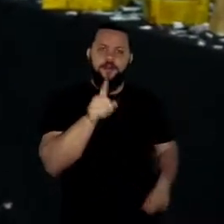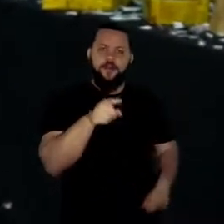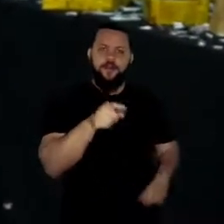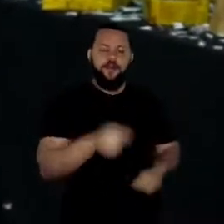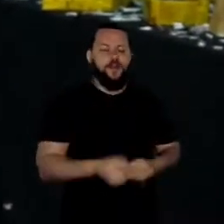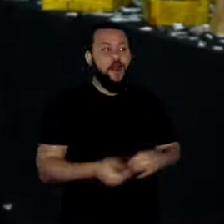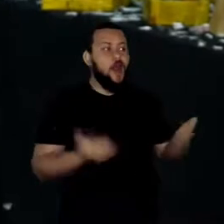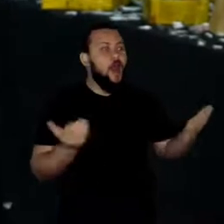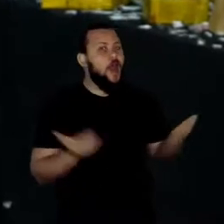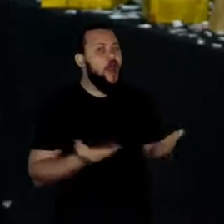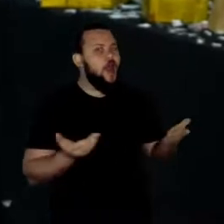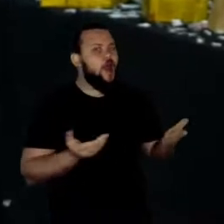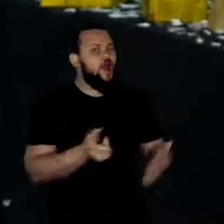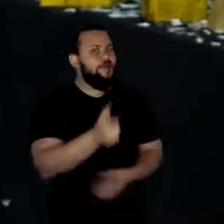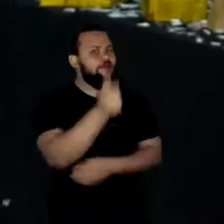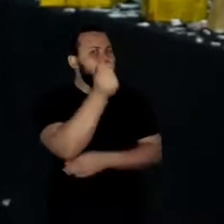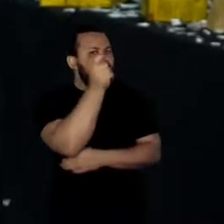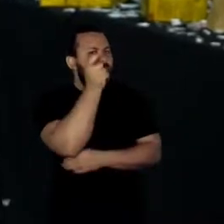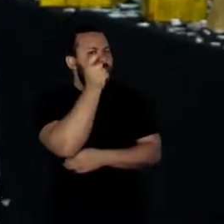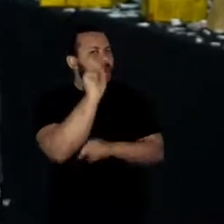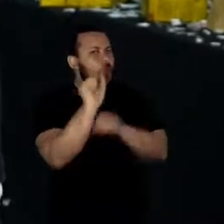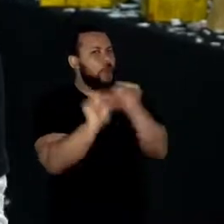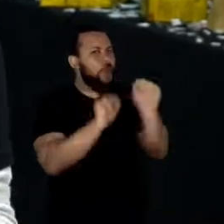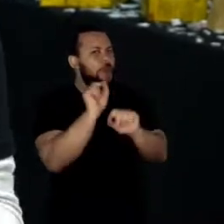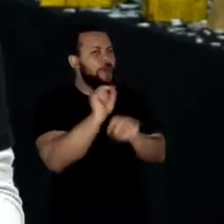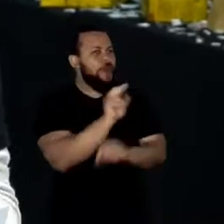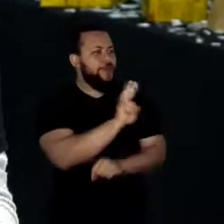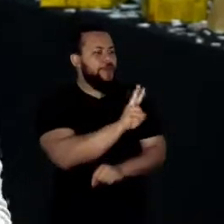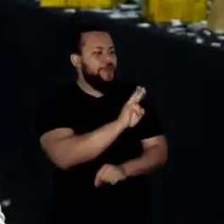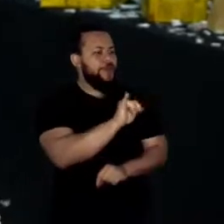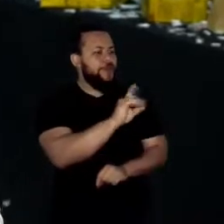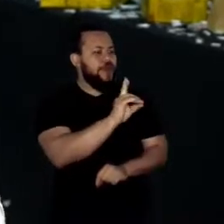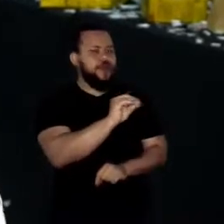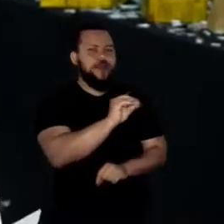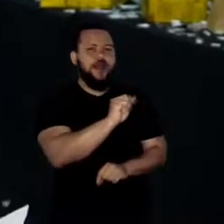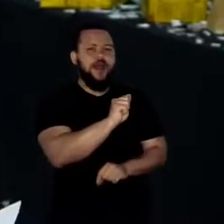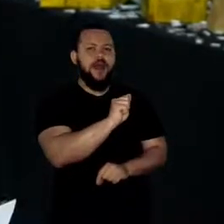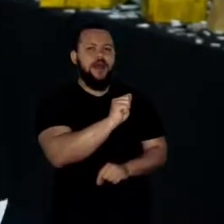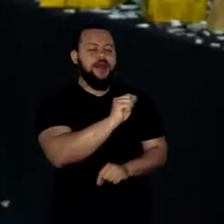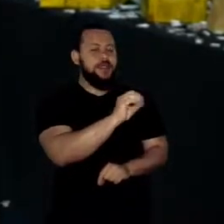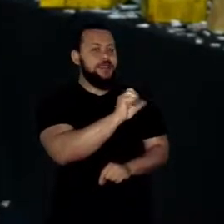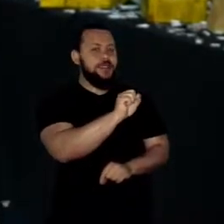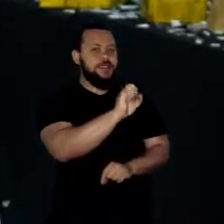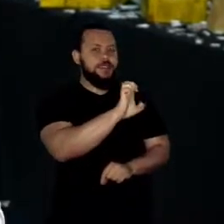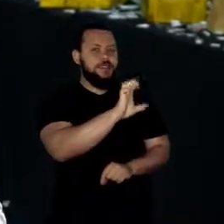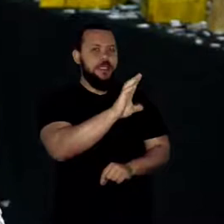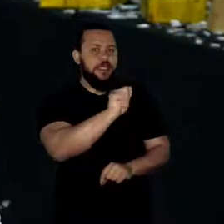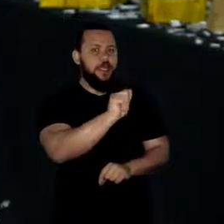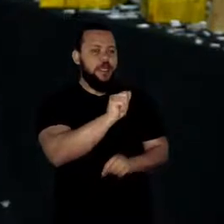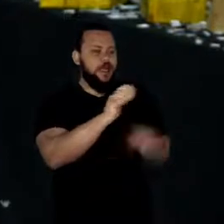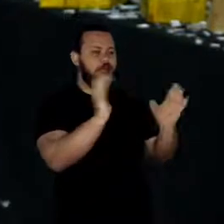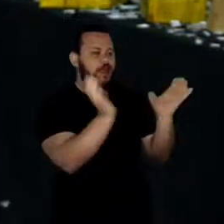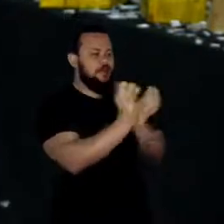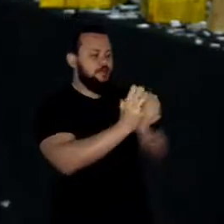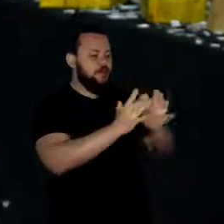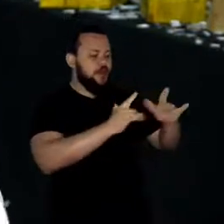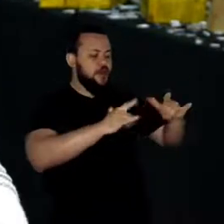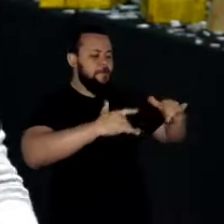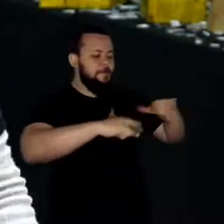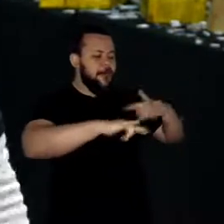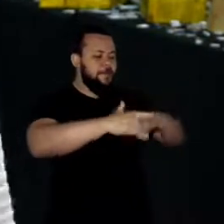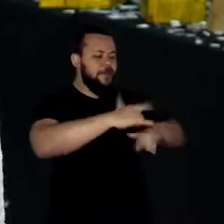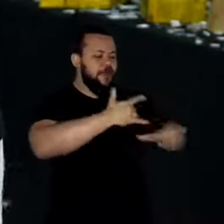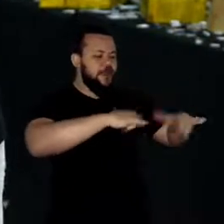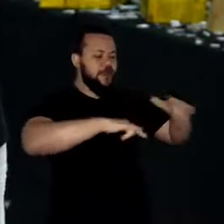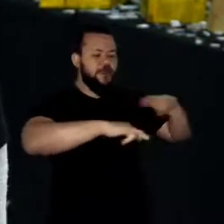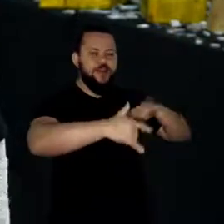nós vamos ver o espetáculo Vida Seca, da Companhia Manipuladora de Formas, etc. e tal,